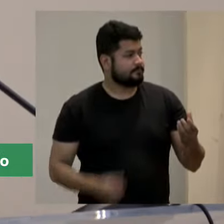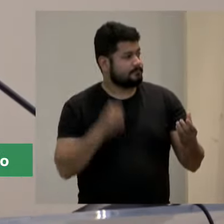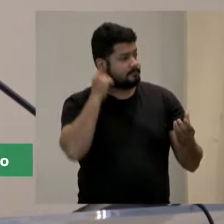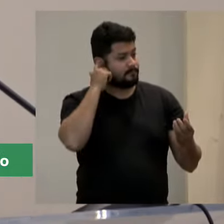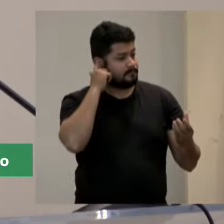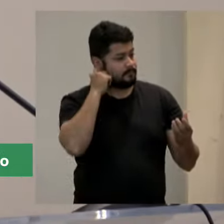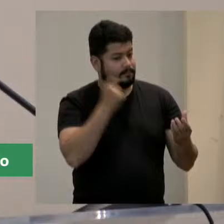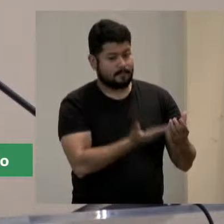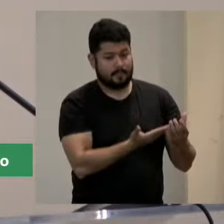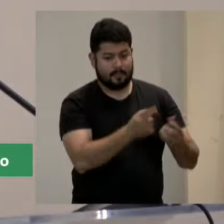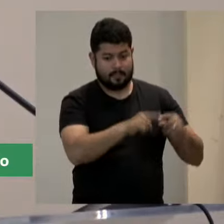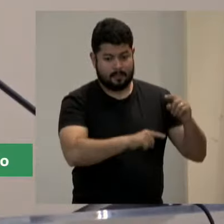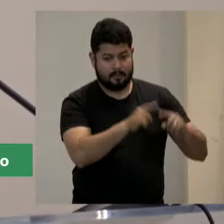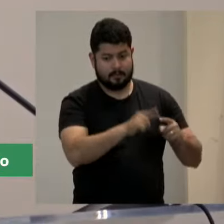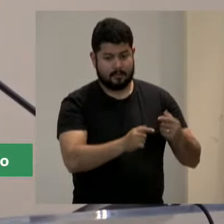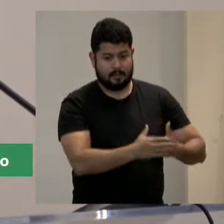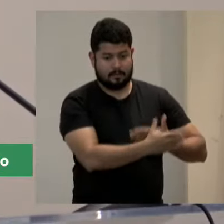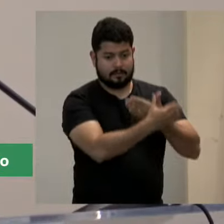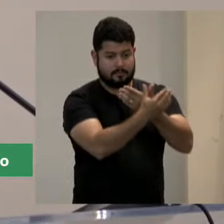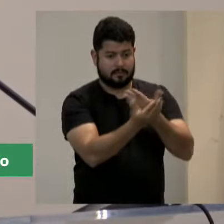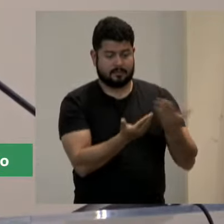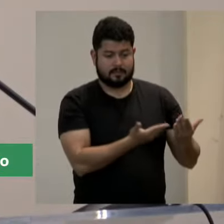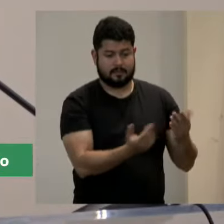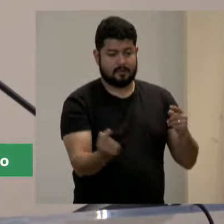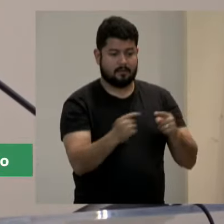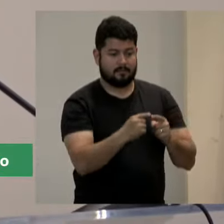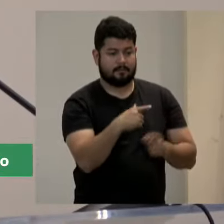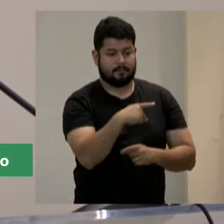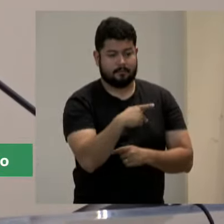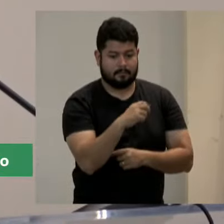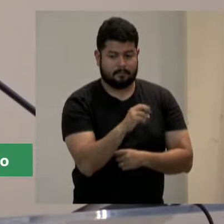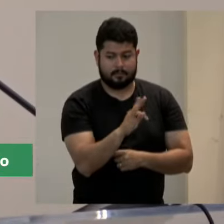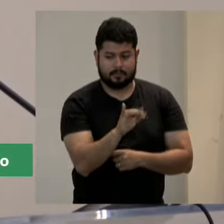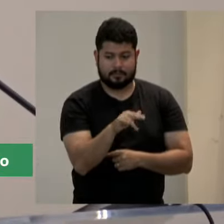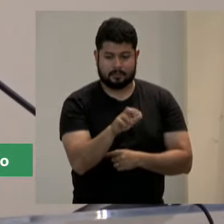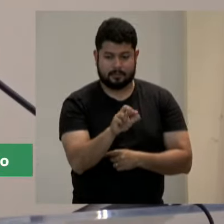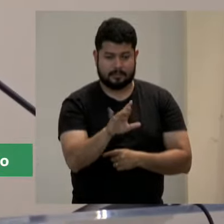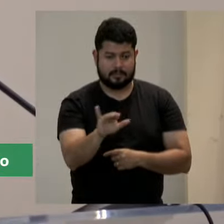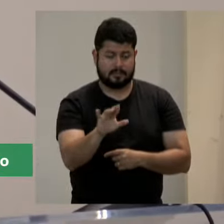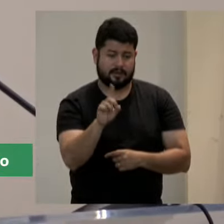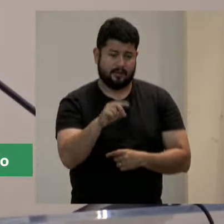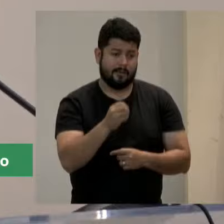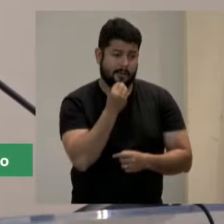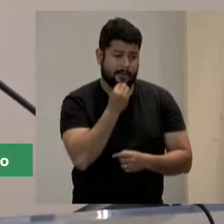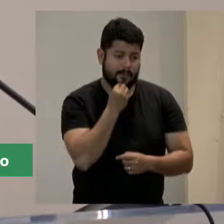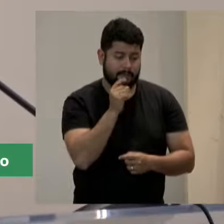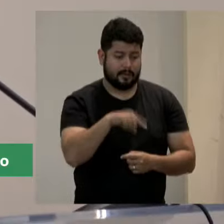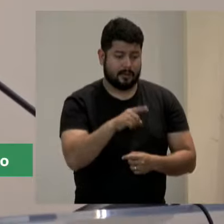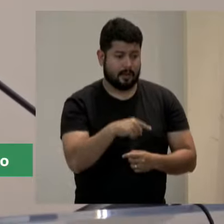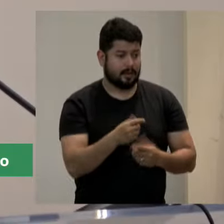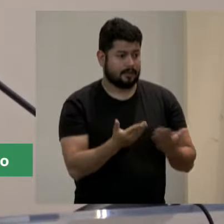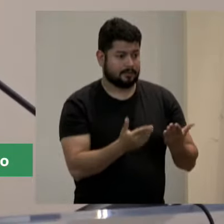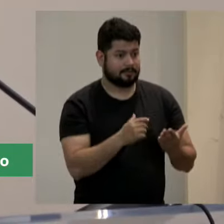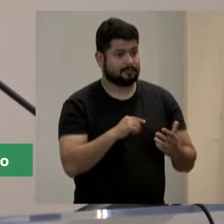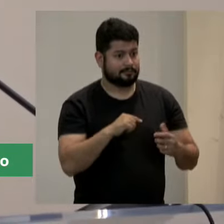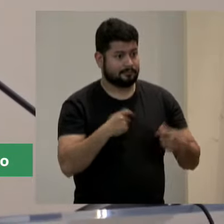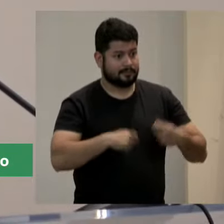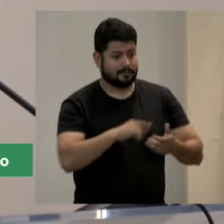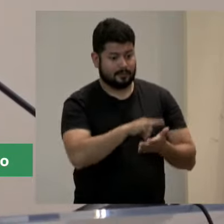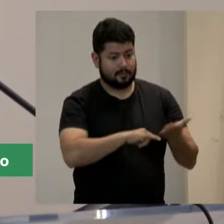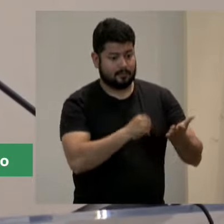esse símbolo, esse pássaro de Portinari. Logicamente, é simbólico, porque a gente tem todo um processo de documentação